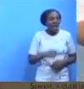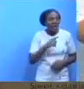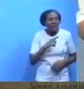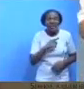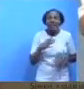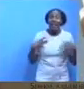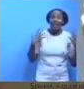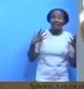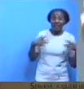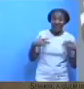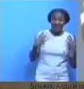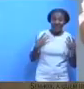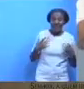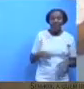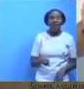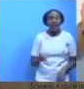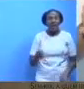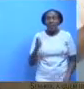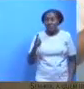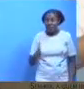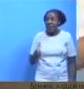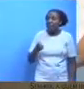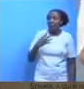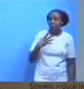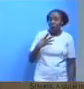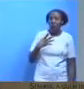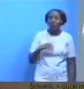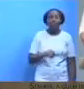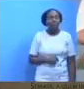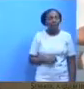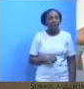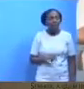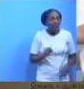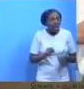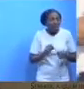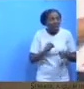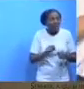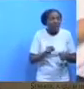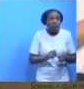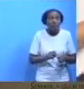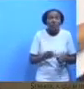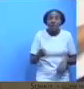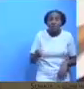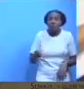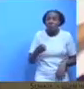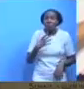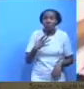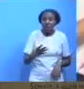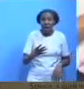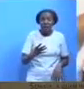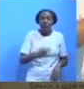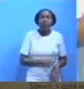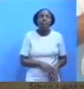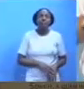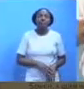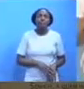uns 20 quilômetros de Curitiba. Portanto, o rio Iguaçu nasce a uns 40 quilômetros do Oceano Atlântico. E qual é